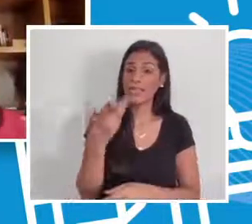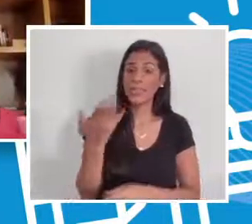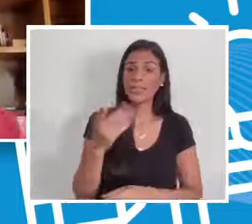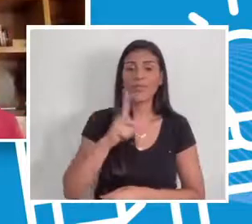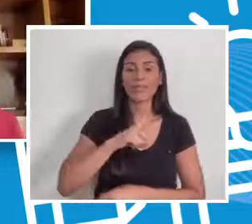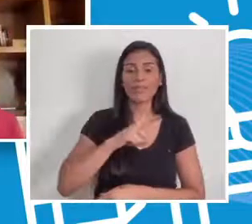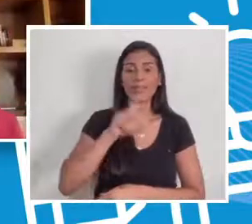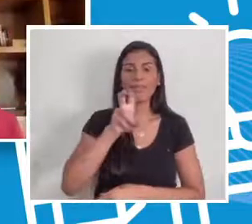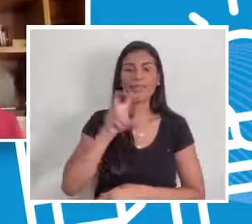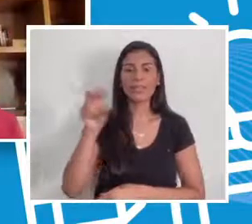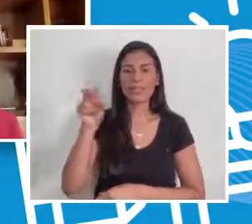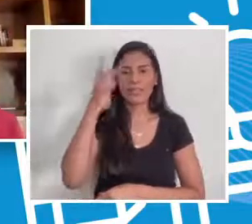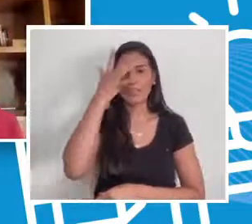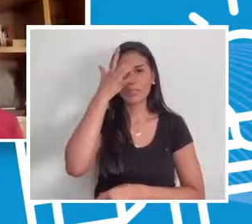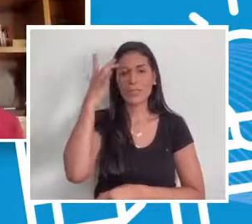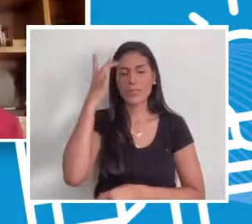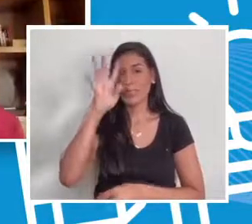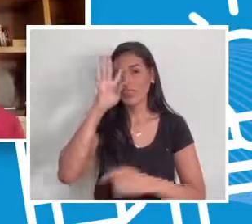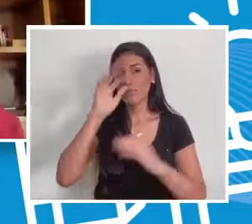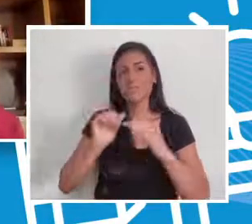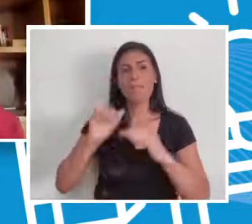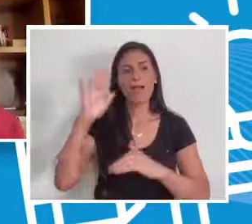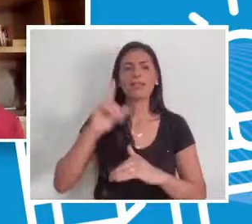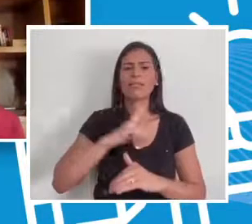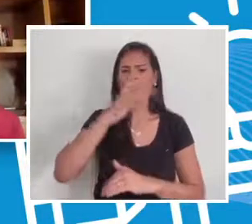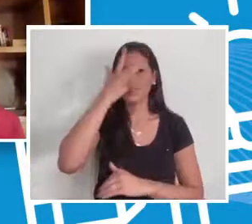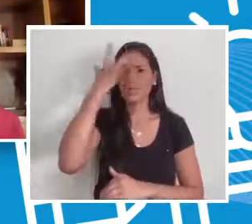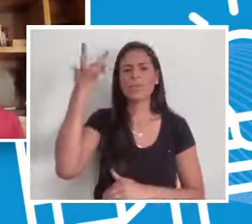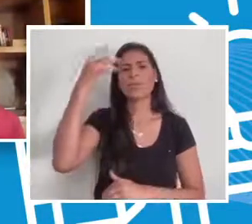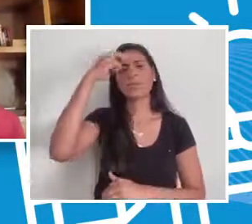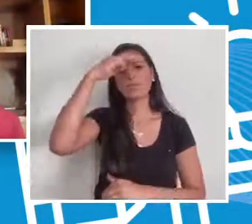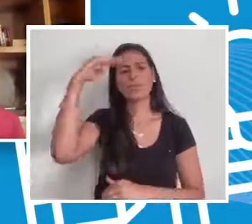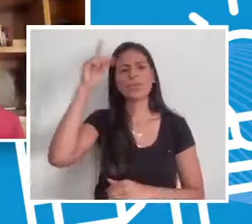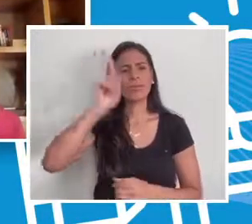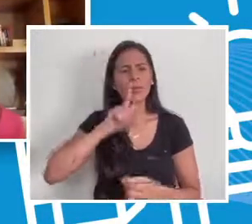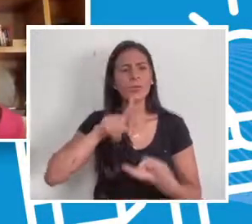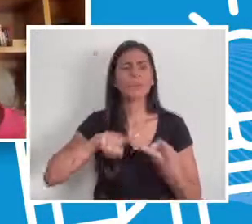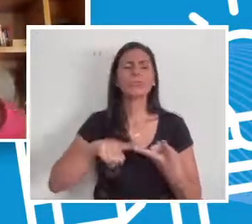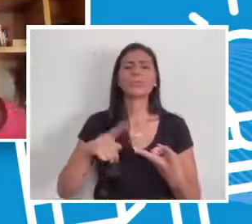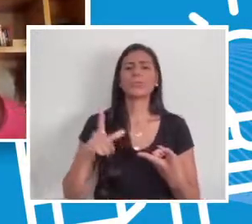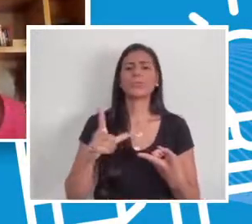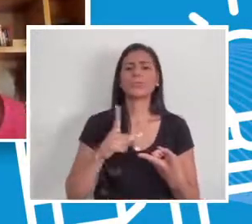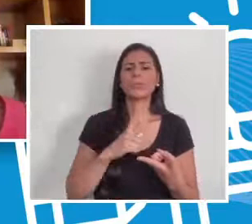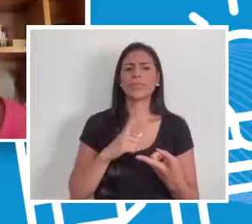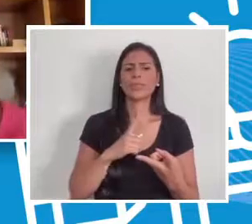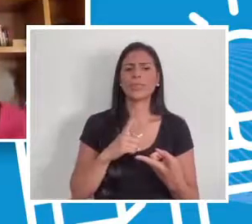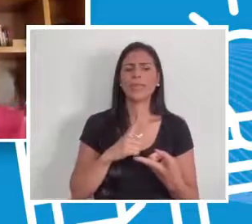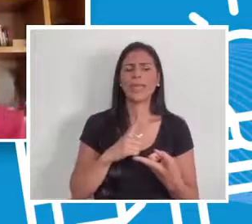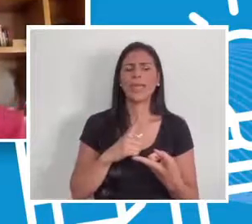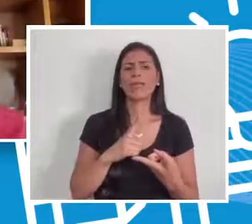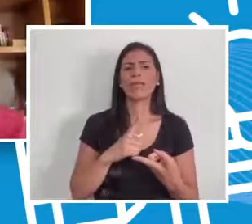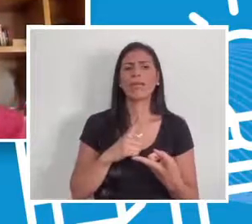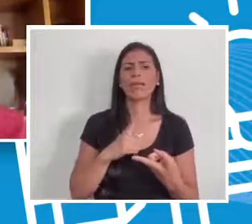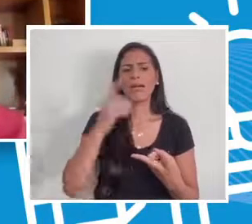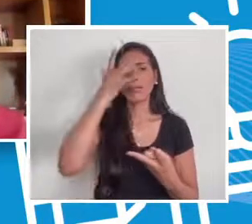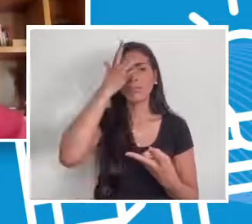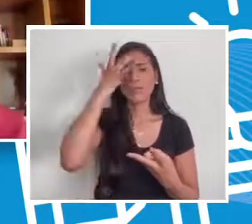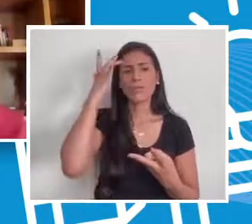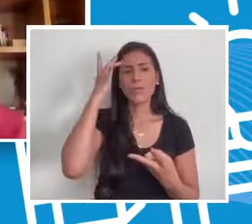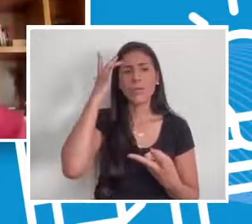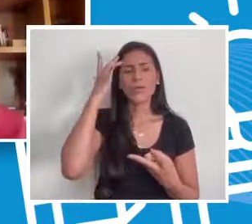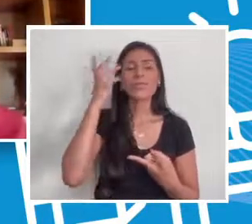agradecer, a gente tem gente do Mato Grosso, a gente tem gente do interior do